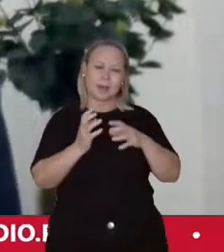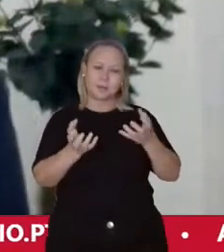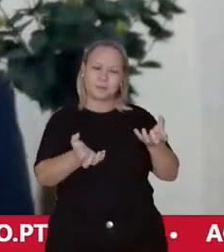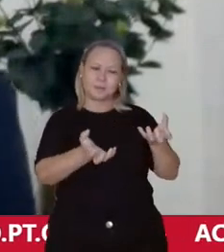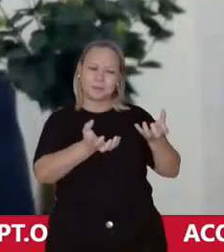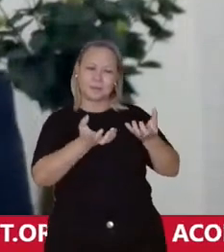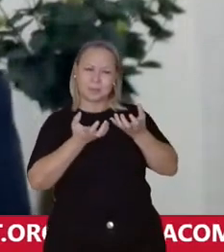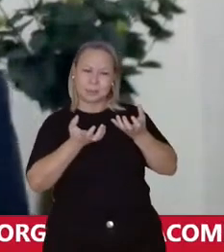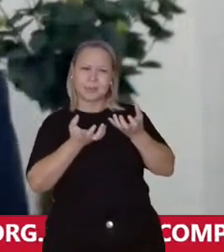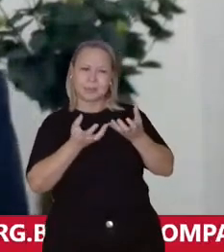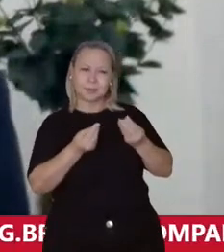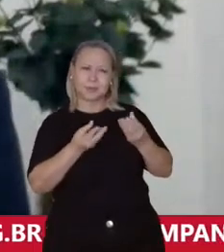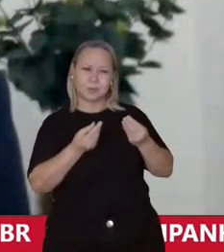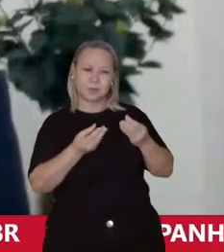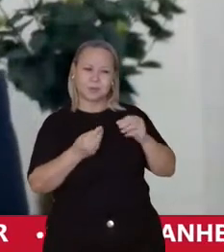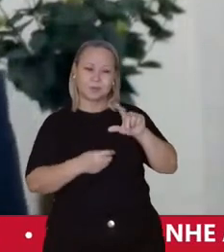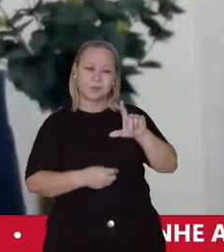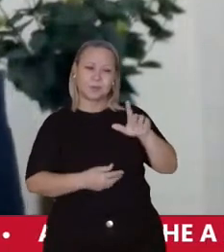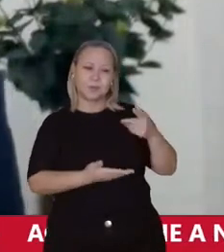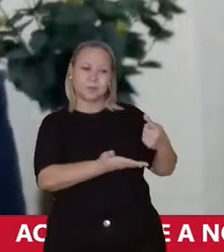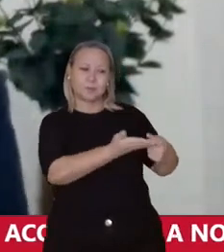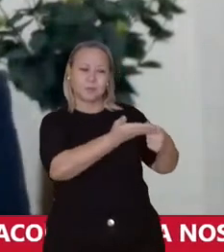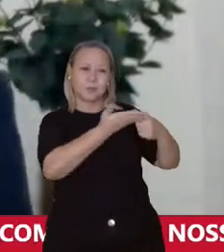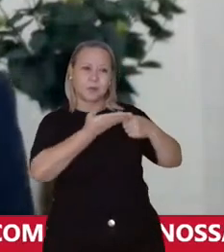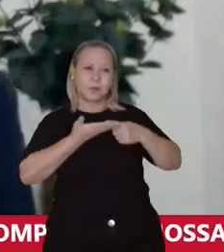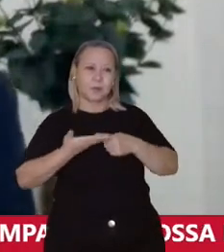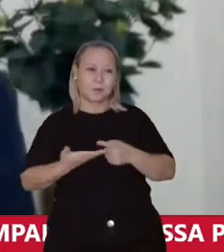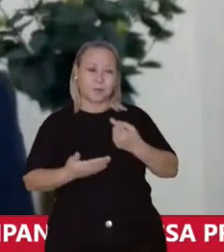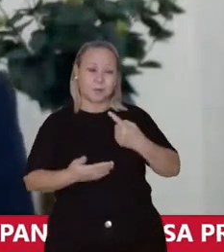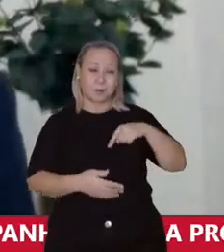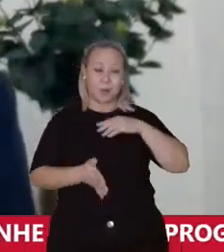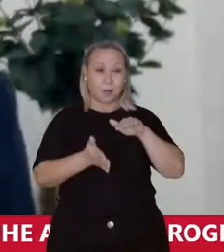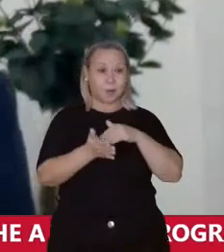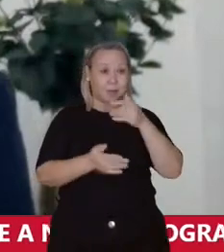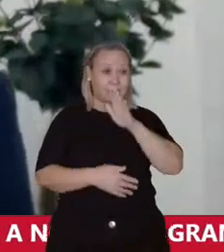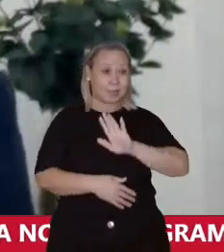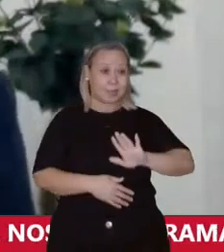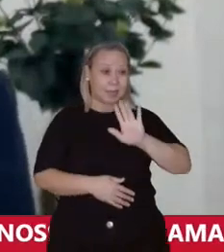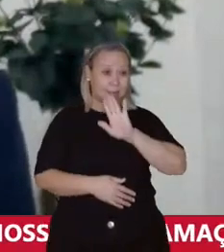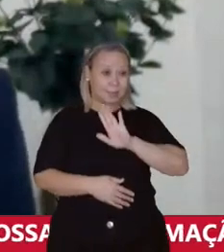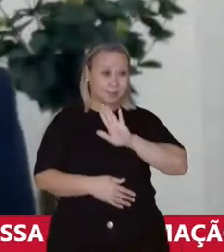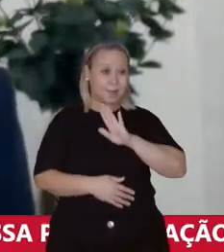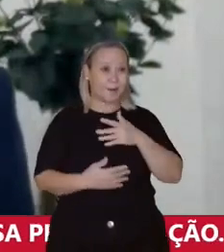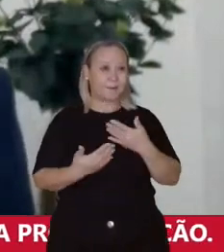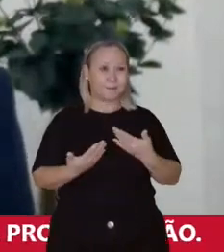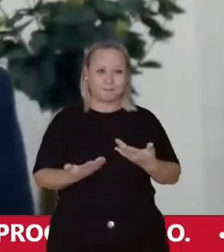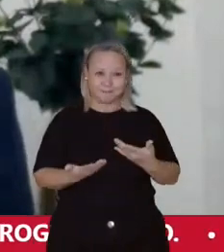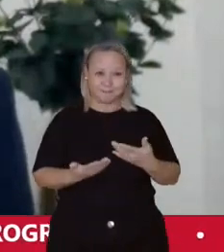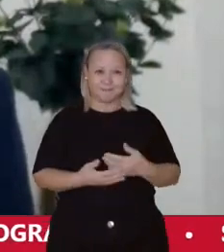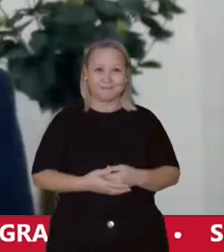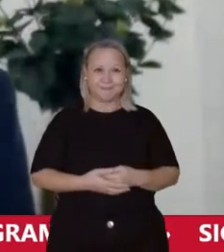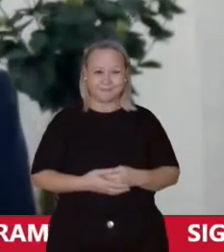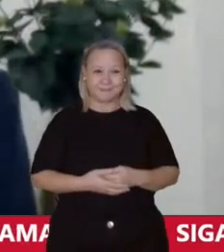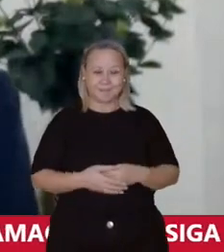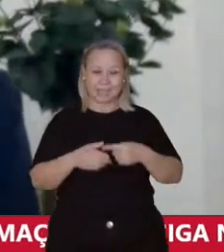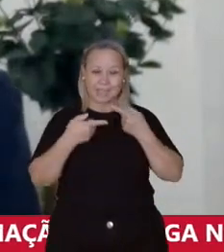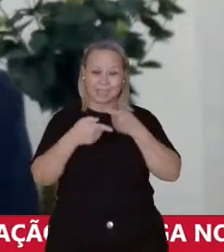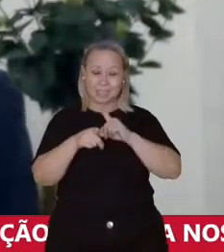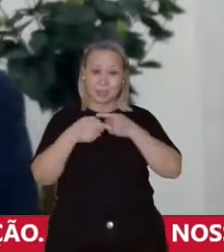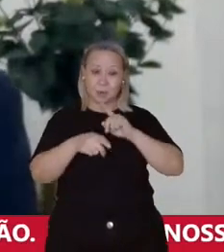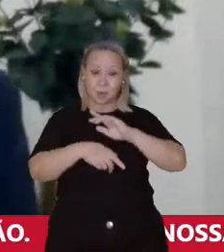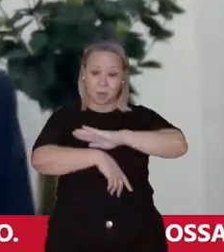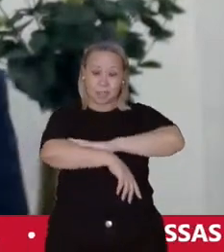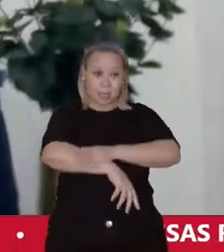convidar o nosso secretário nacional de combate ao racismo